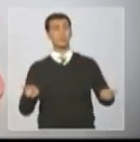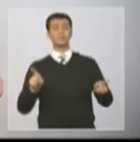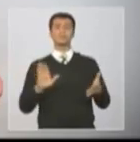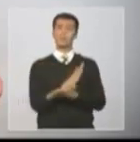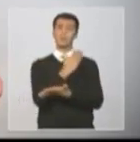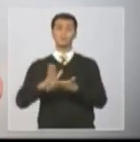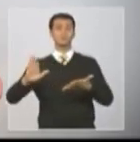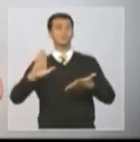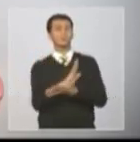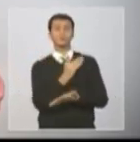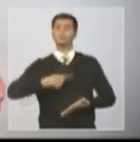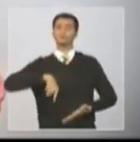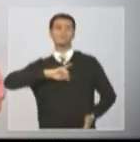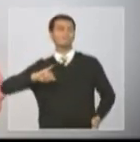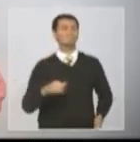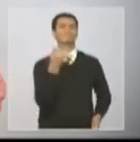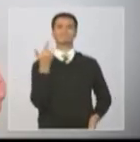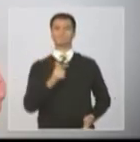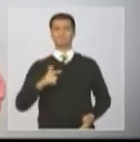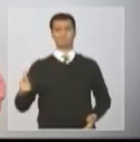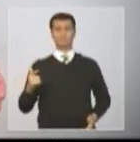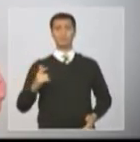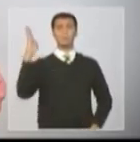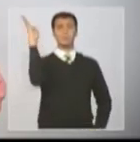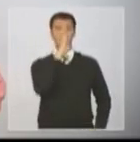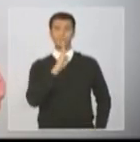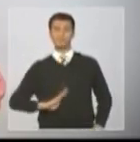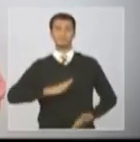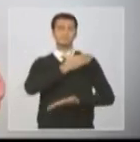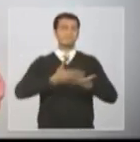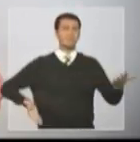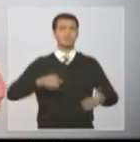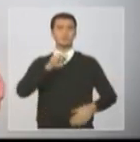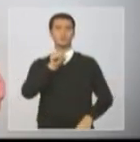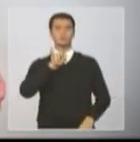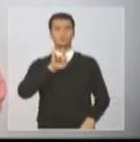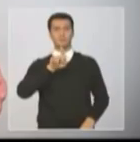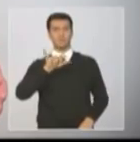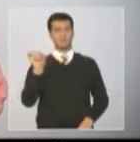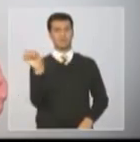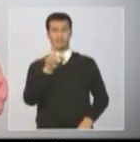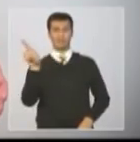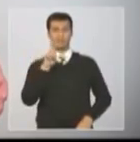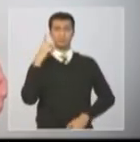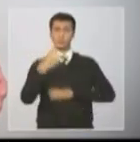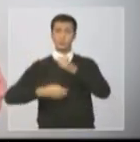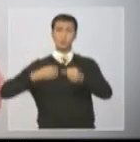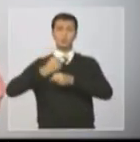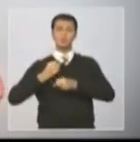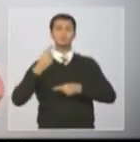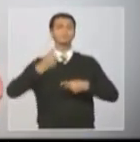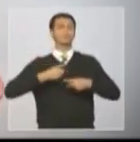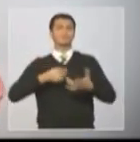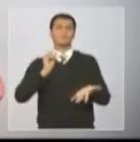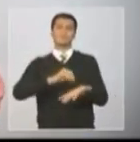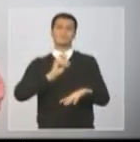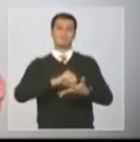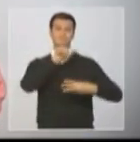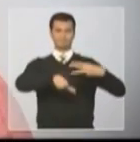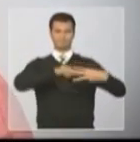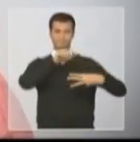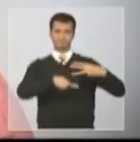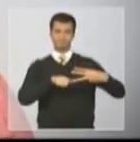dessa riqueza vem sendo desperdiçada. O Brasil deixa de ganhar 8 bilhões de reais anualmente por não reciclarmos tudo o